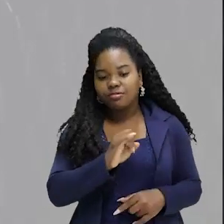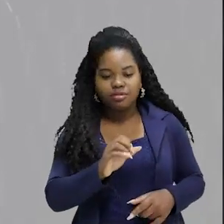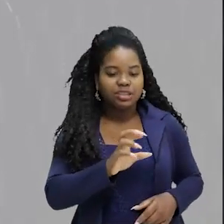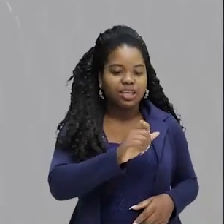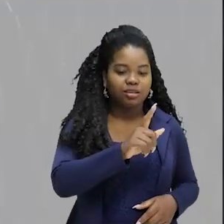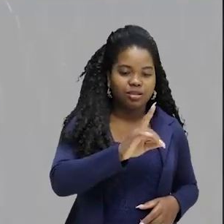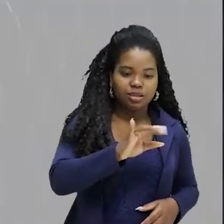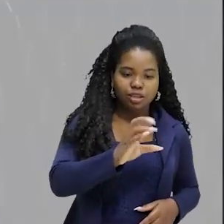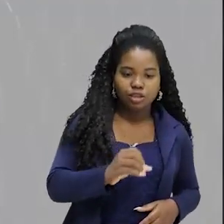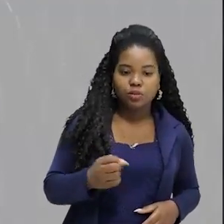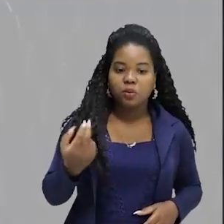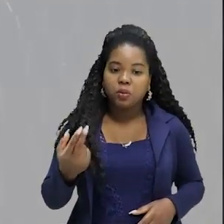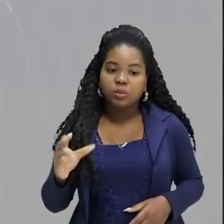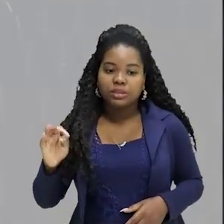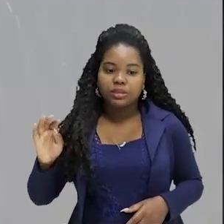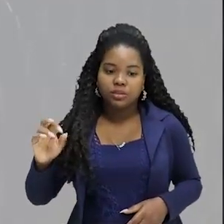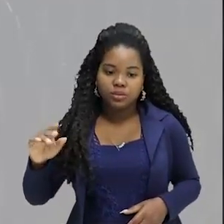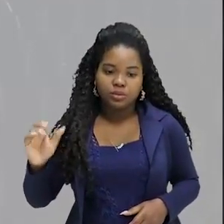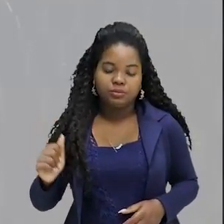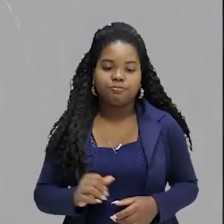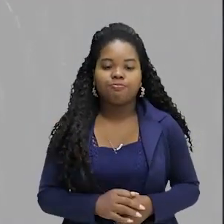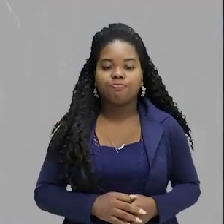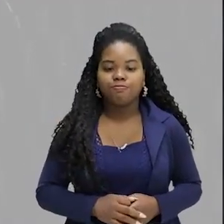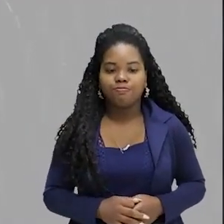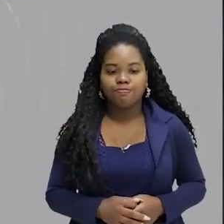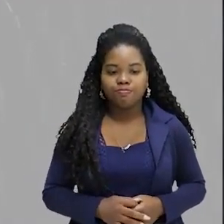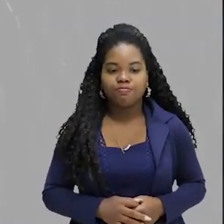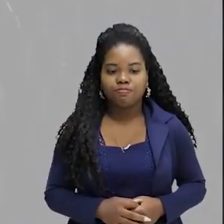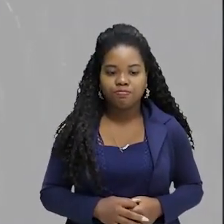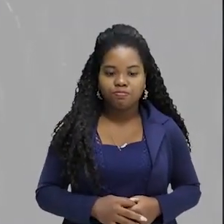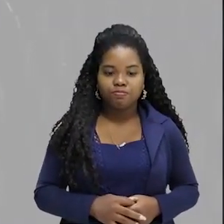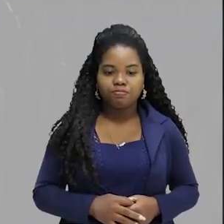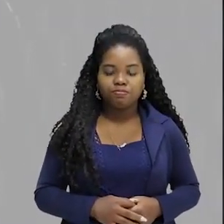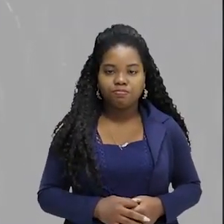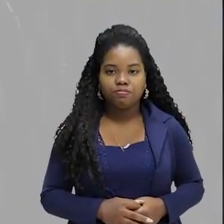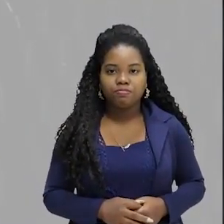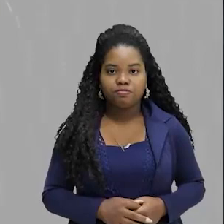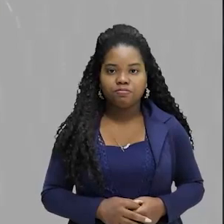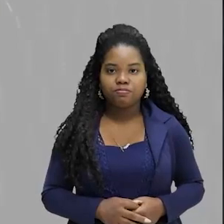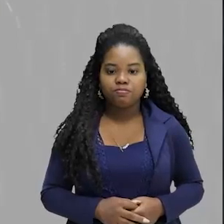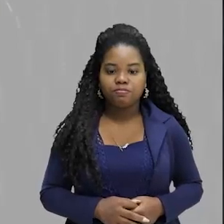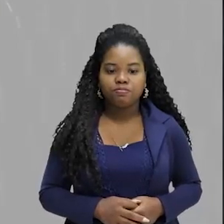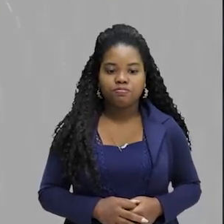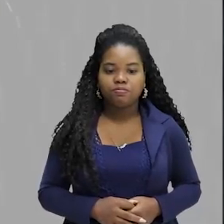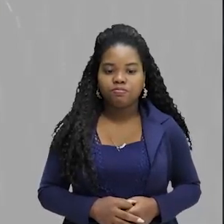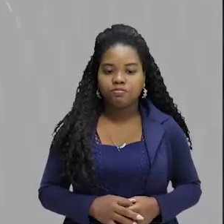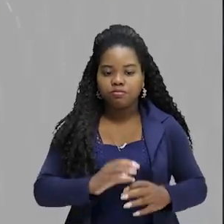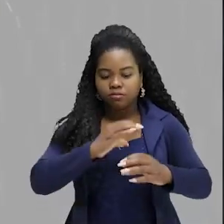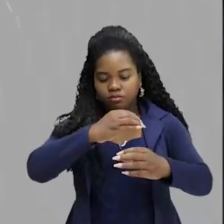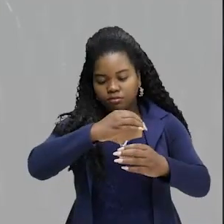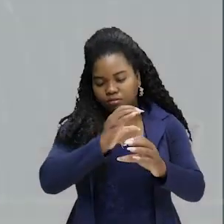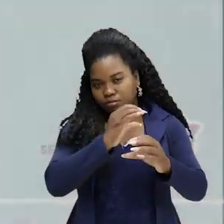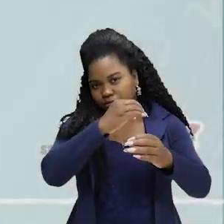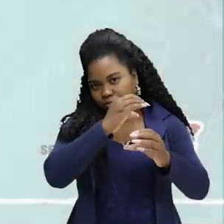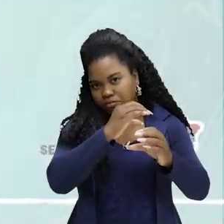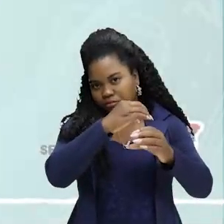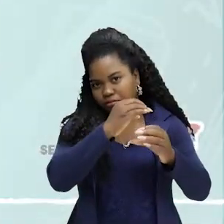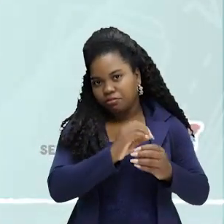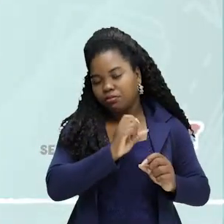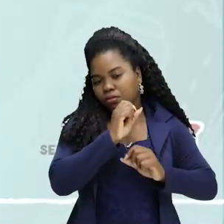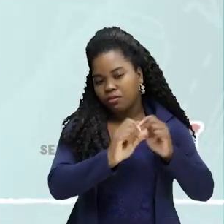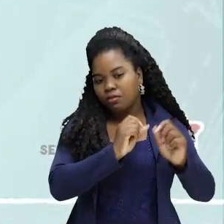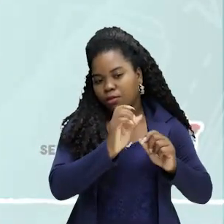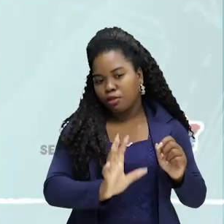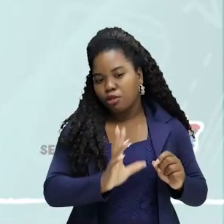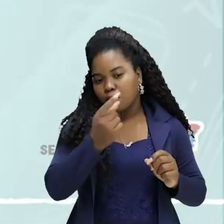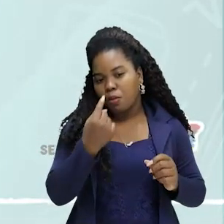aldeído ou se é cetona. Quimicamente, né, microscopicamente, o que está acontecendo é